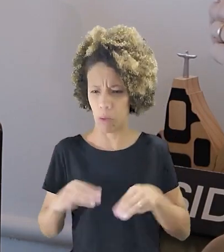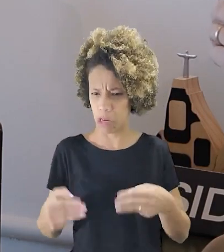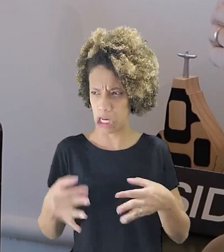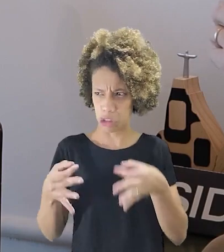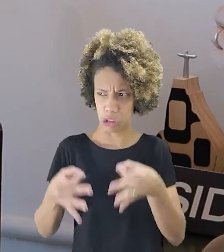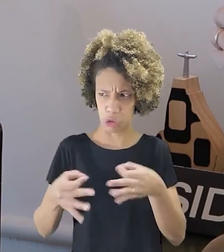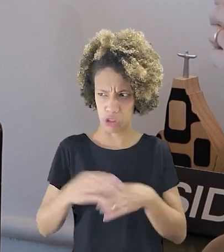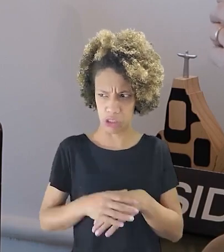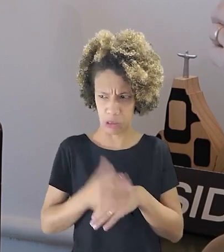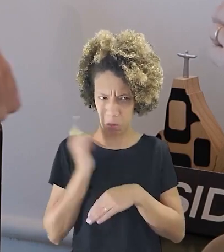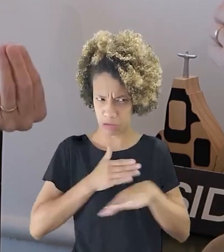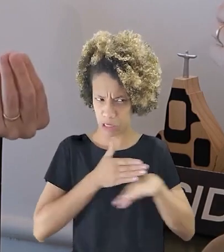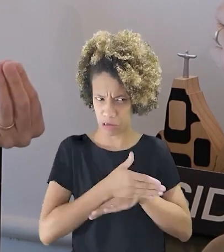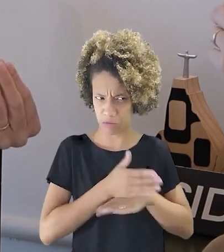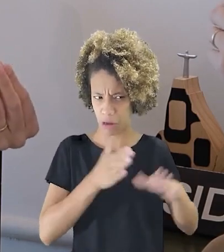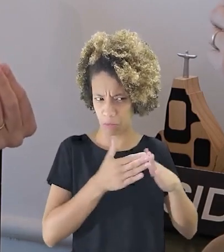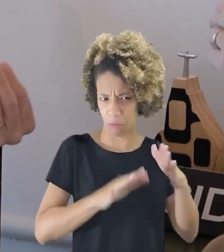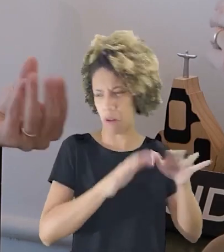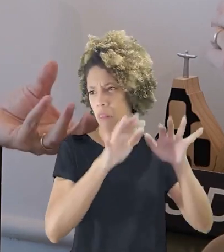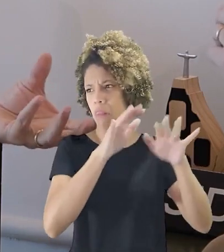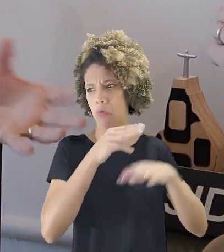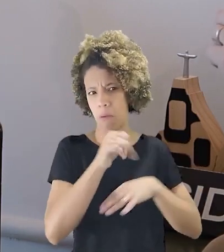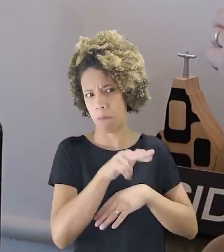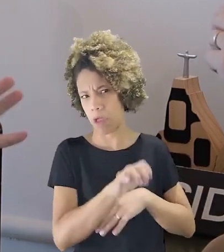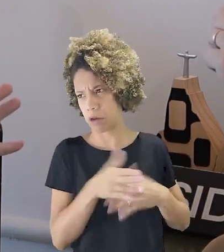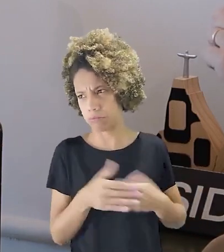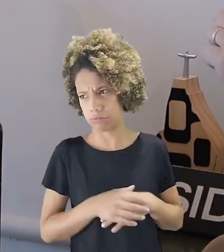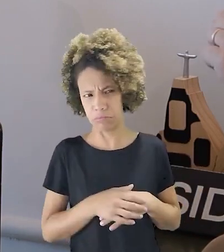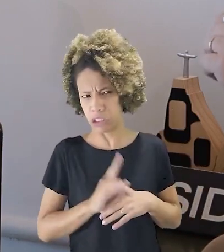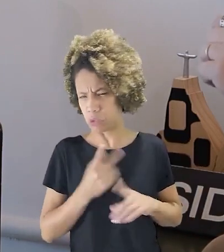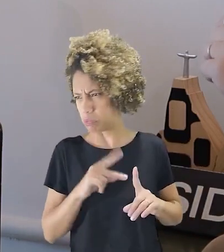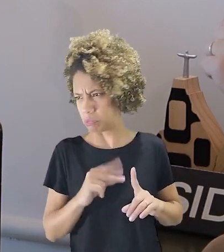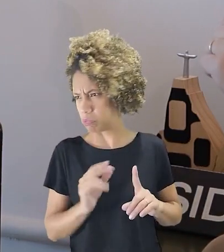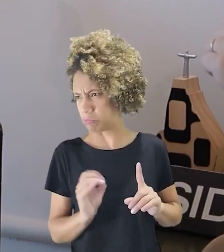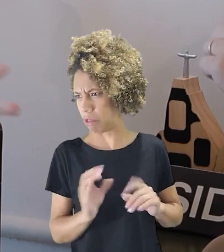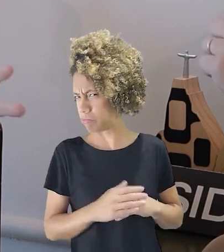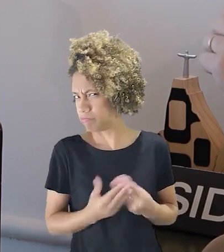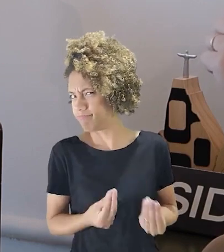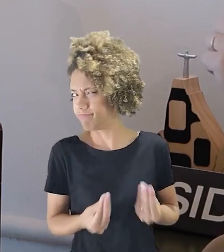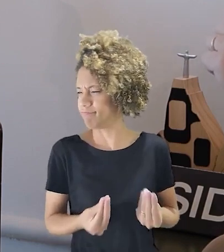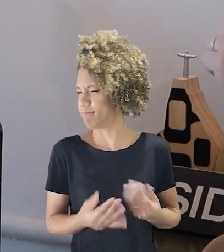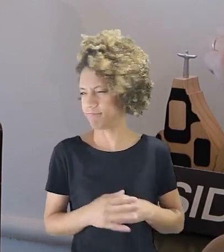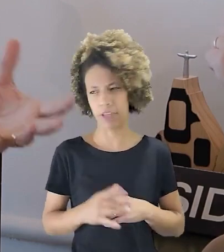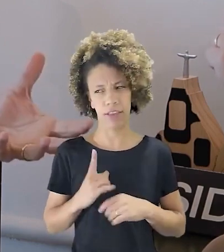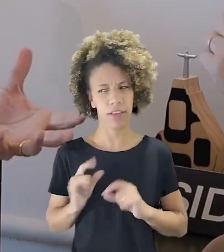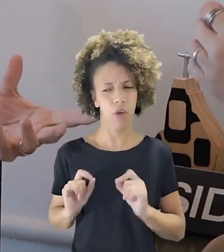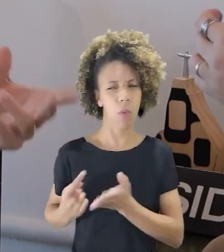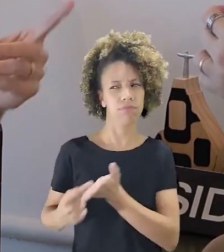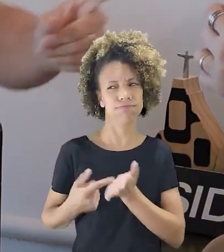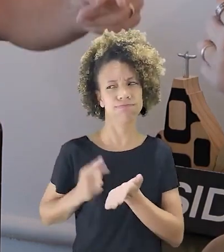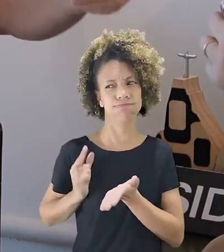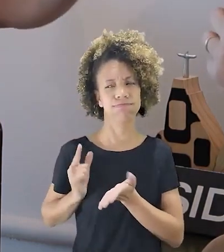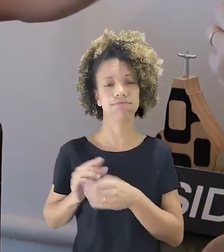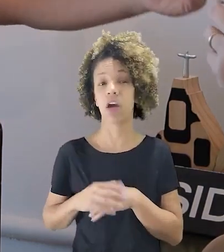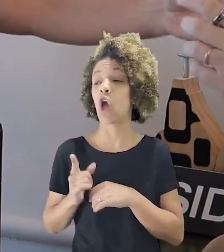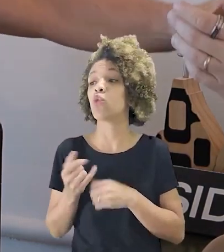entrar no bunker do Comando Vermelho sem ser hostilizado. Não foi. Com certeza algum tipo de negociação prévia. Não, não